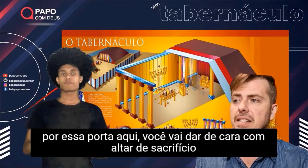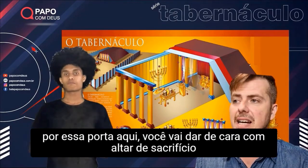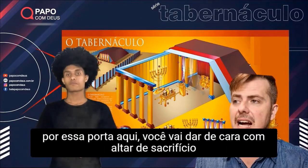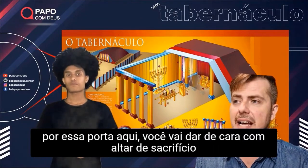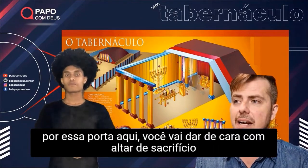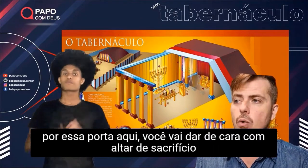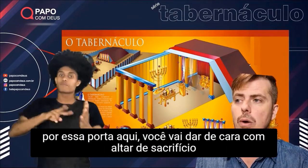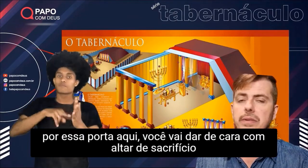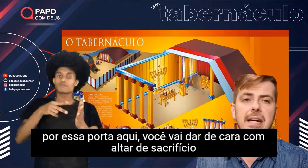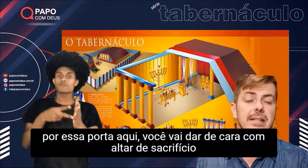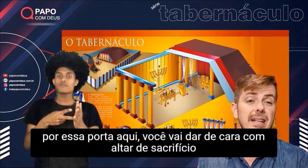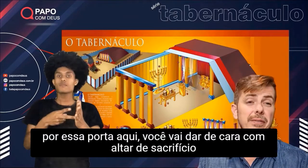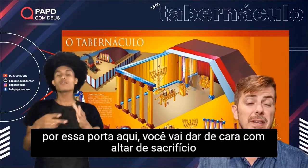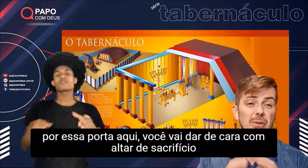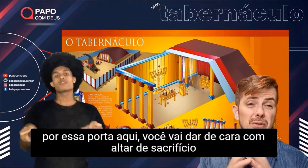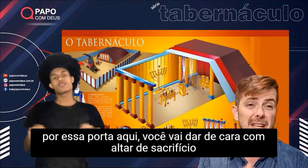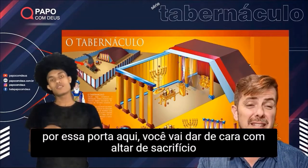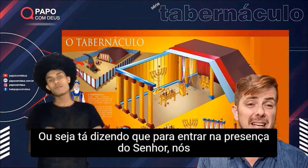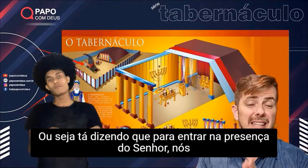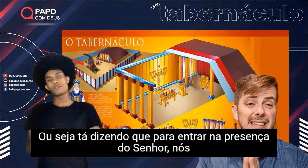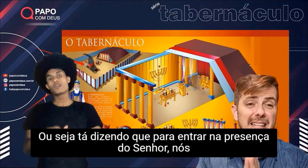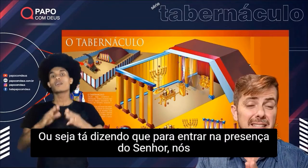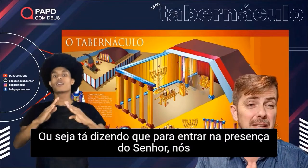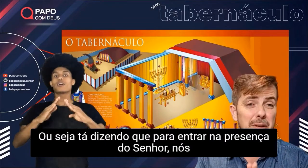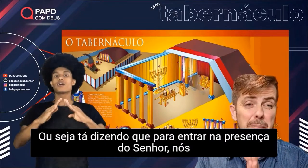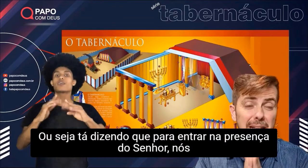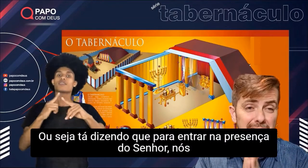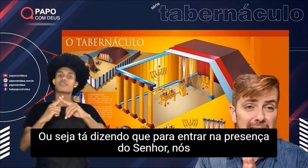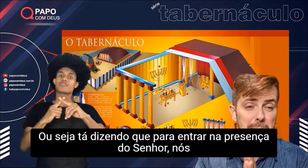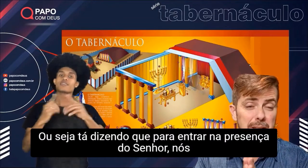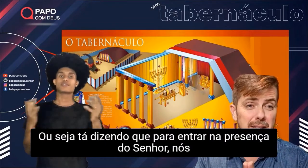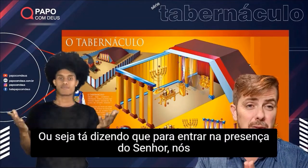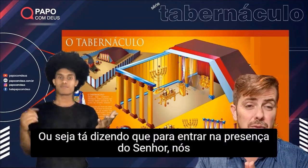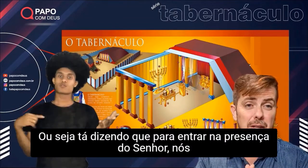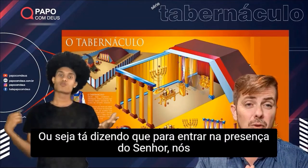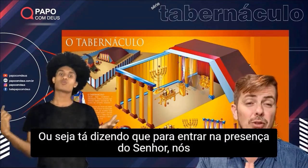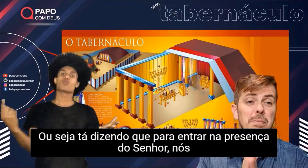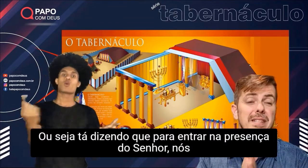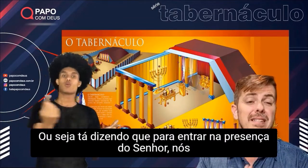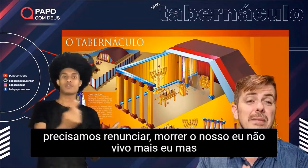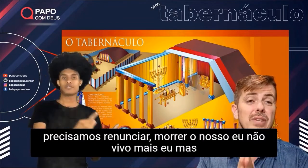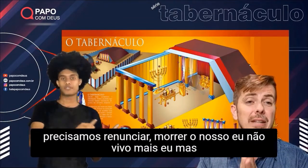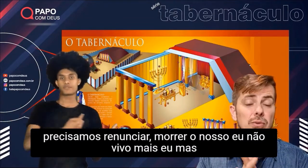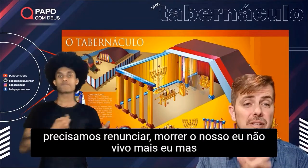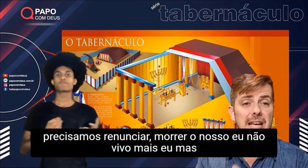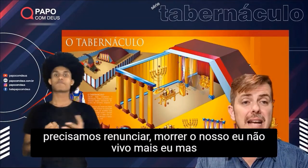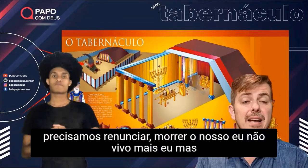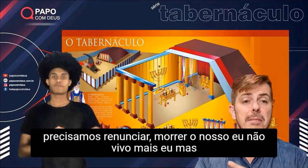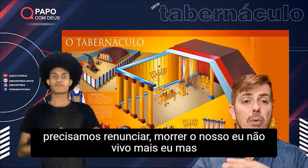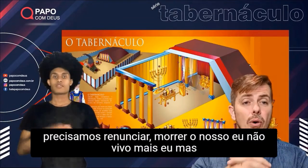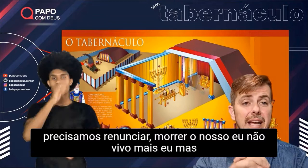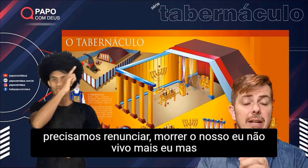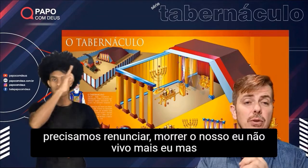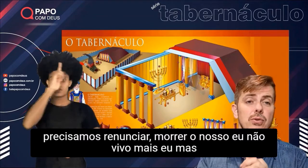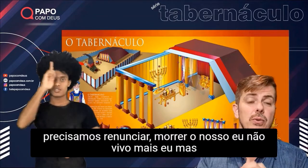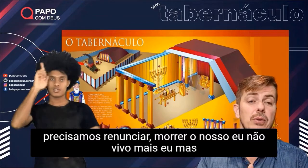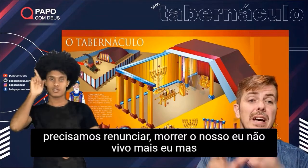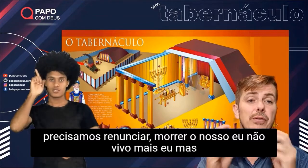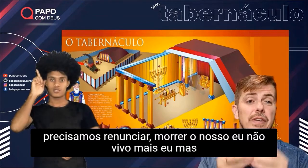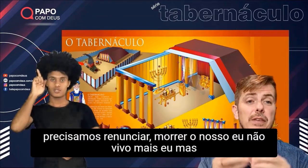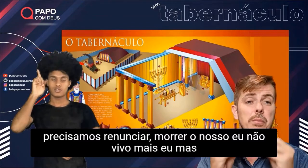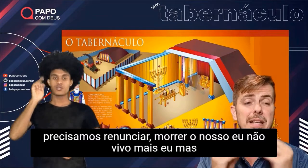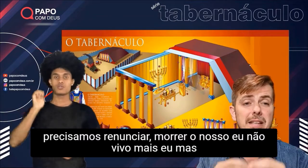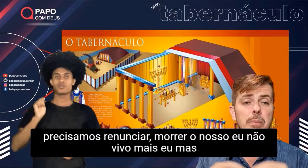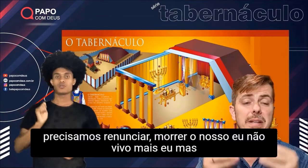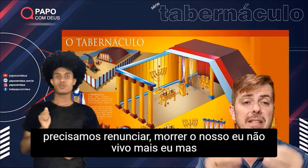vai dar de cara com o altar de sacrifício, ou seja, está dizendo que para entrar na presença do Senhor, nós precisamos renunciar, morrer o nosso eu,